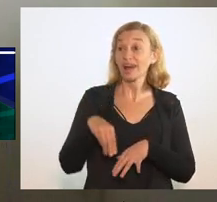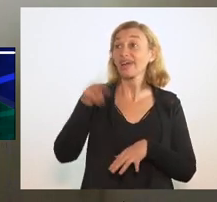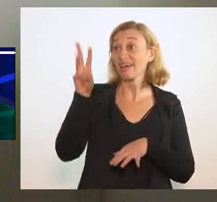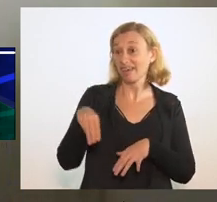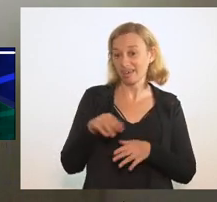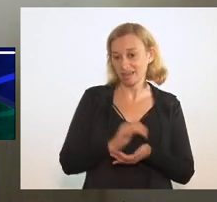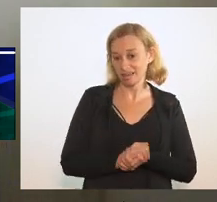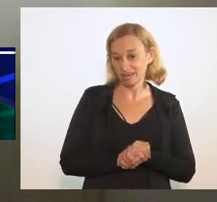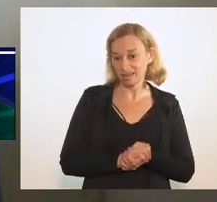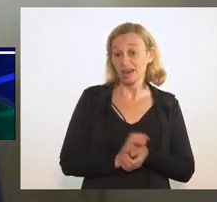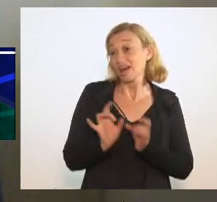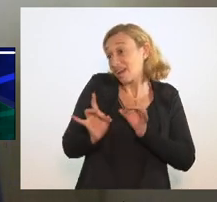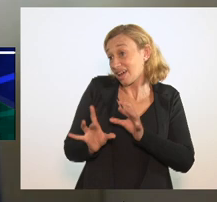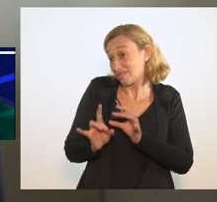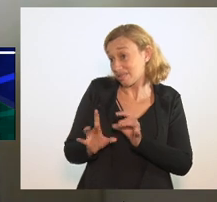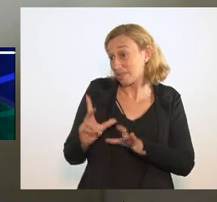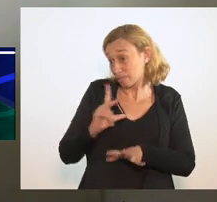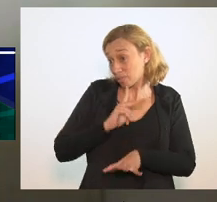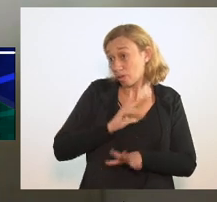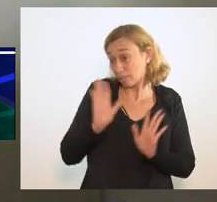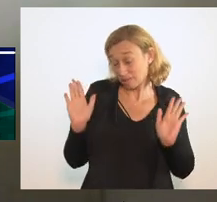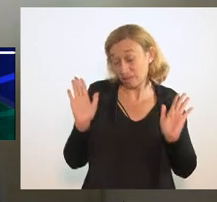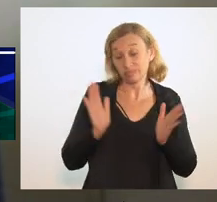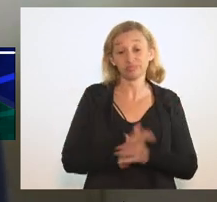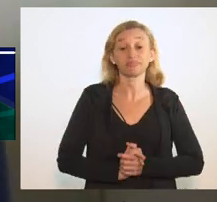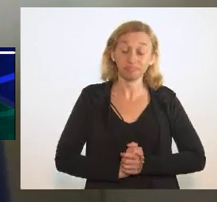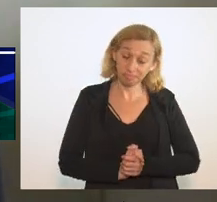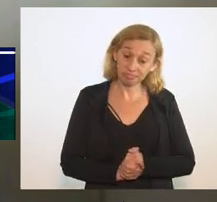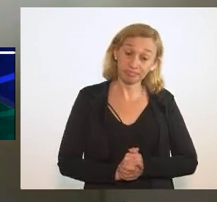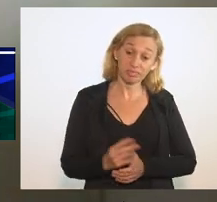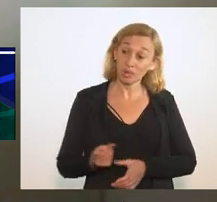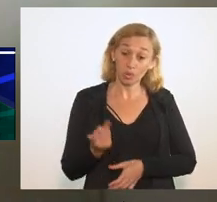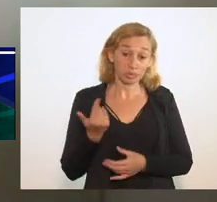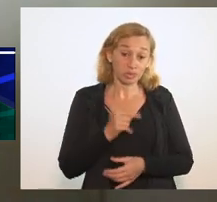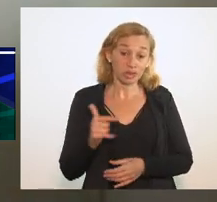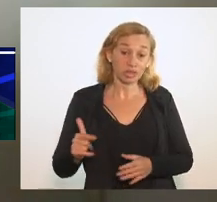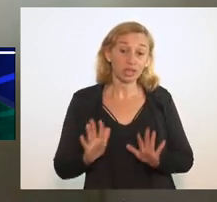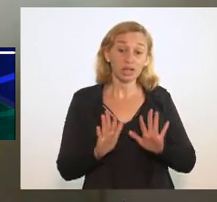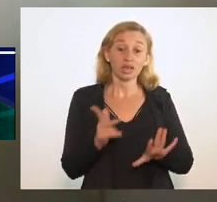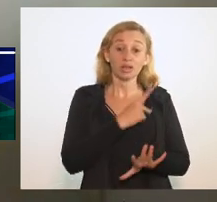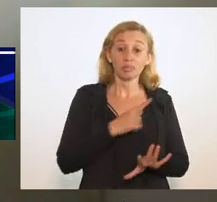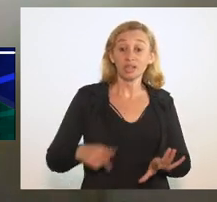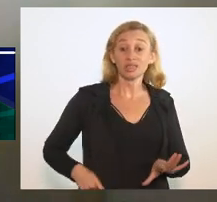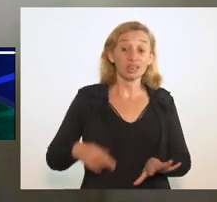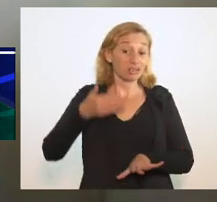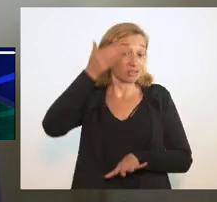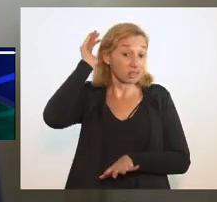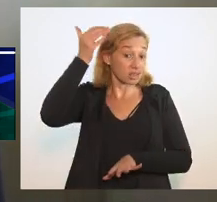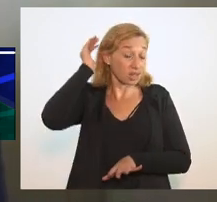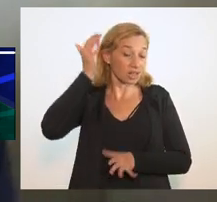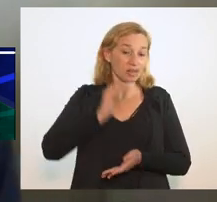ela vende para ela mesma, isso não teria valor. E o presidente Temer